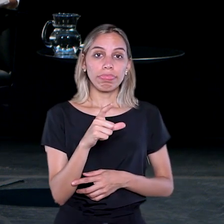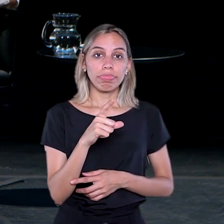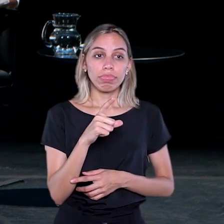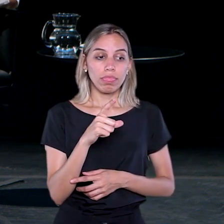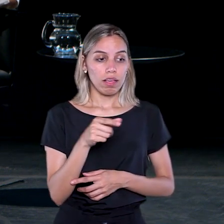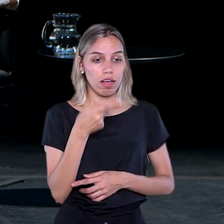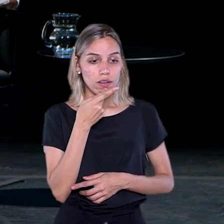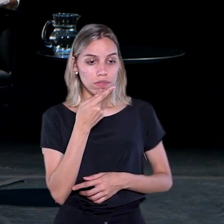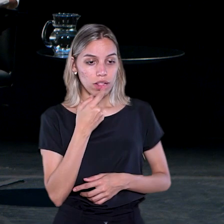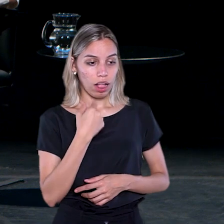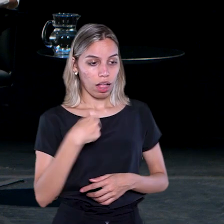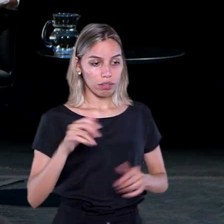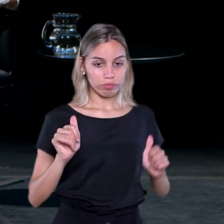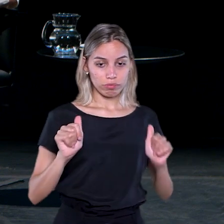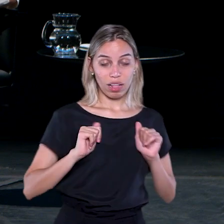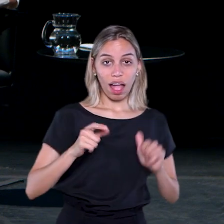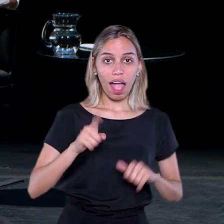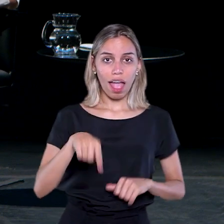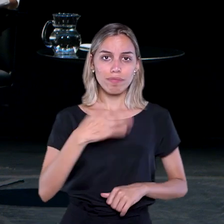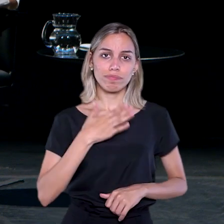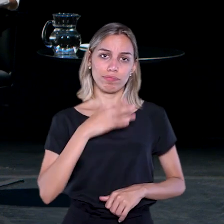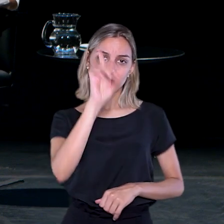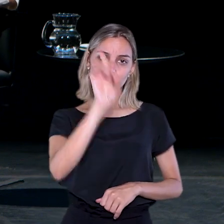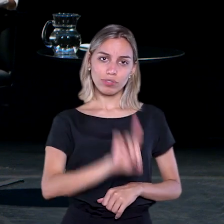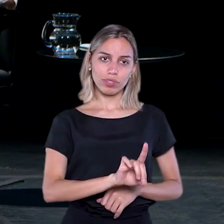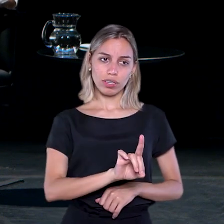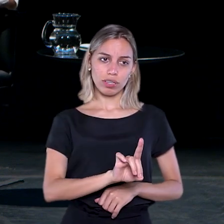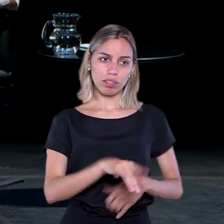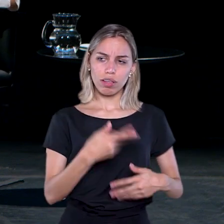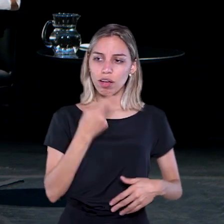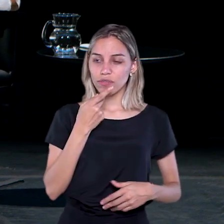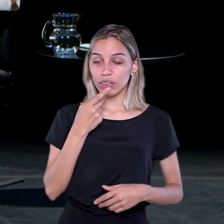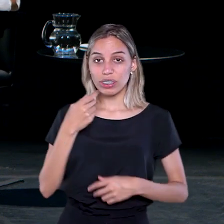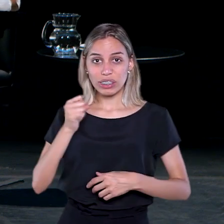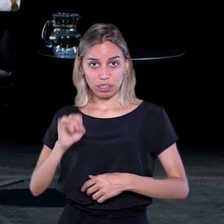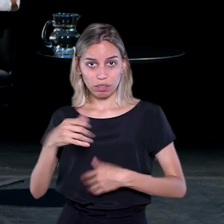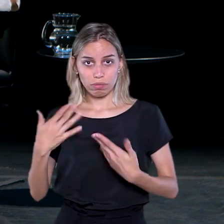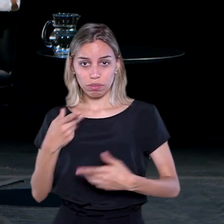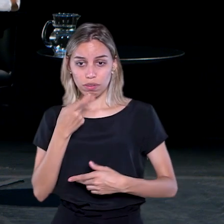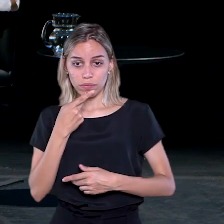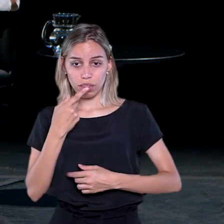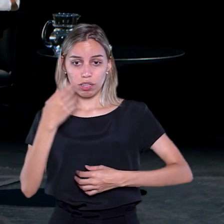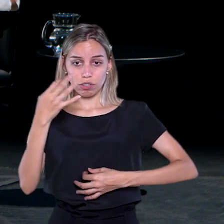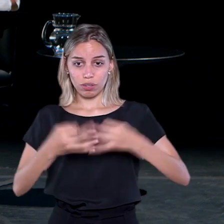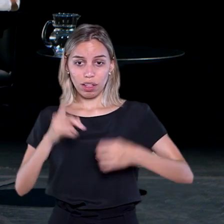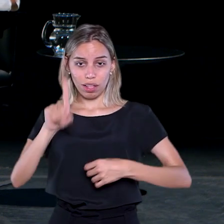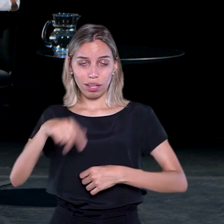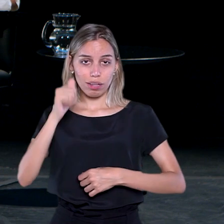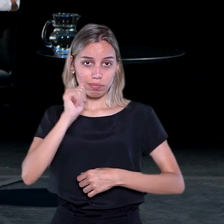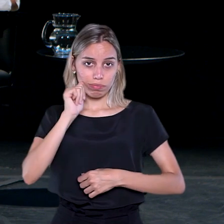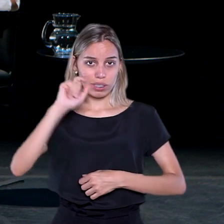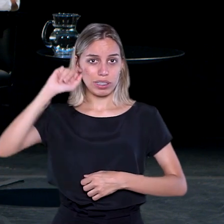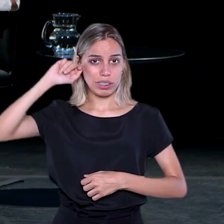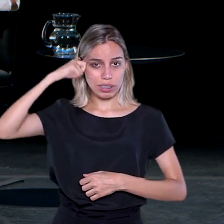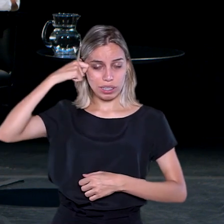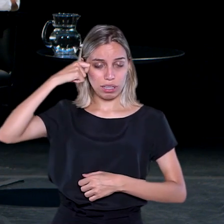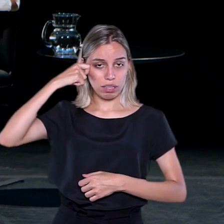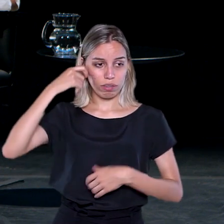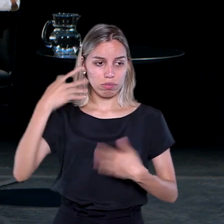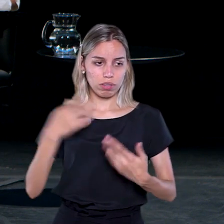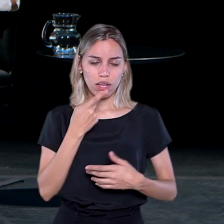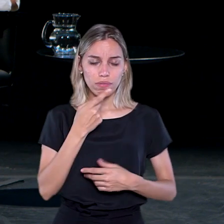negras, né, para nos subsidiar e trazer fundamentos para que a gente opine com